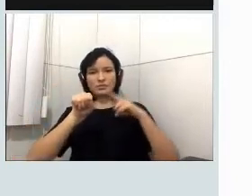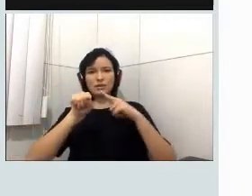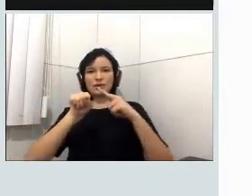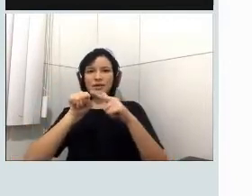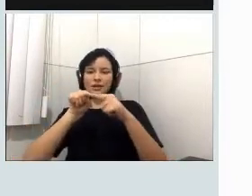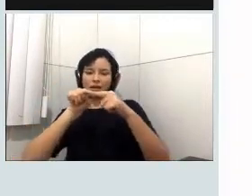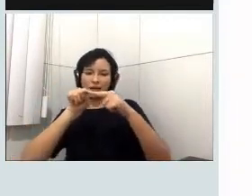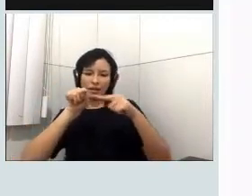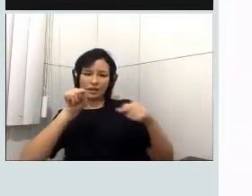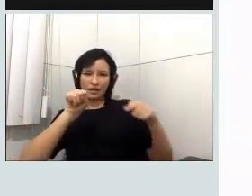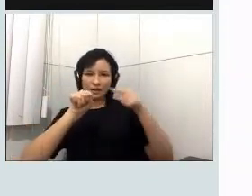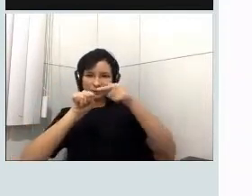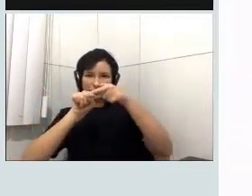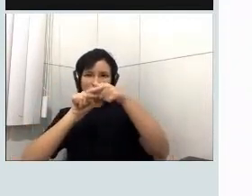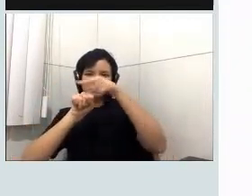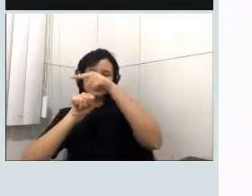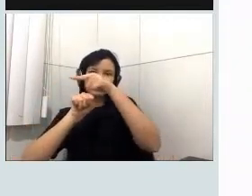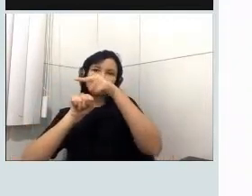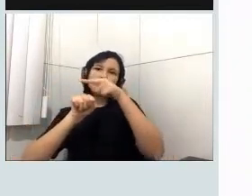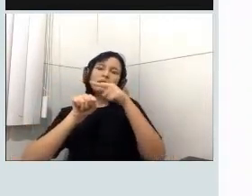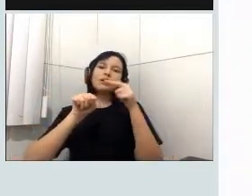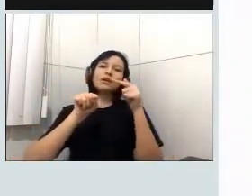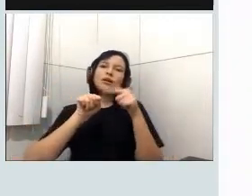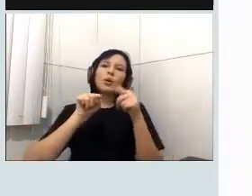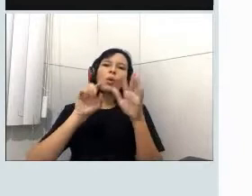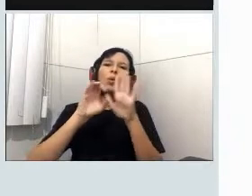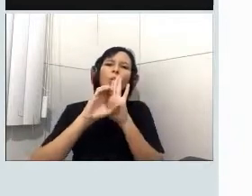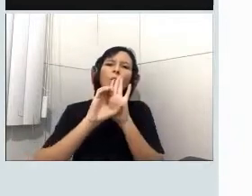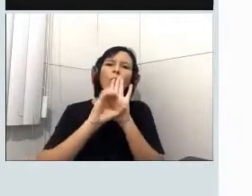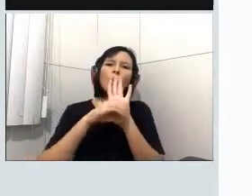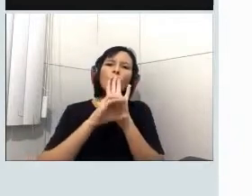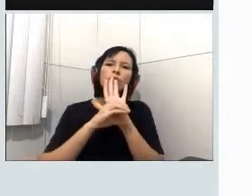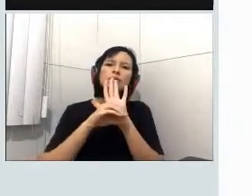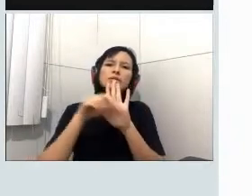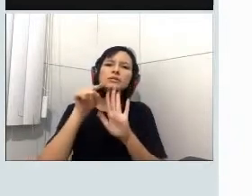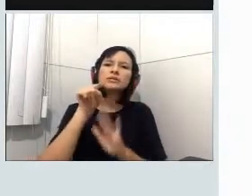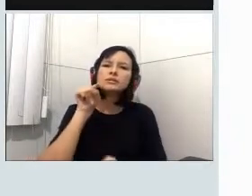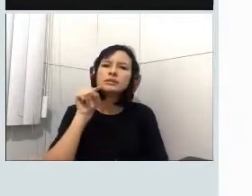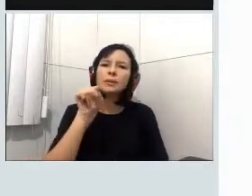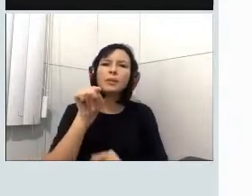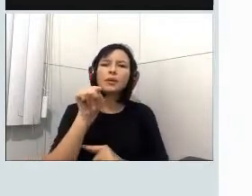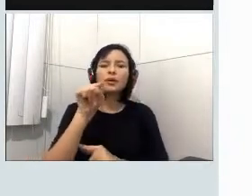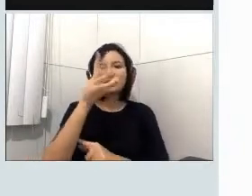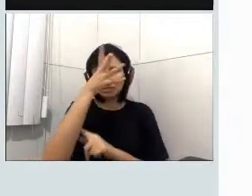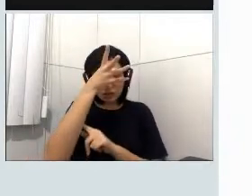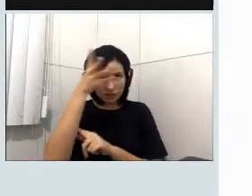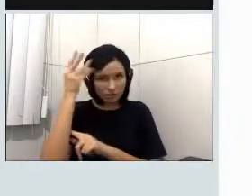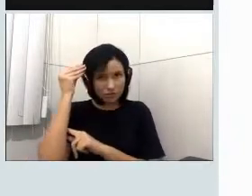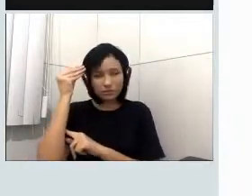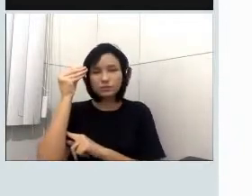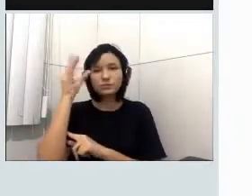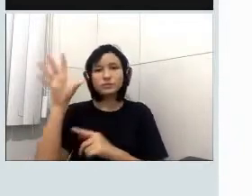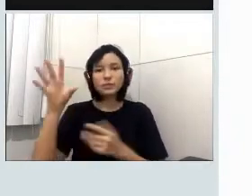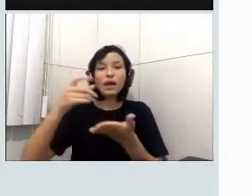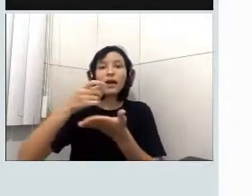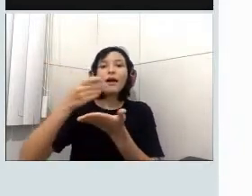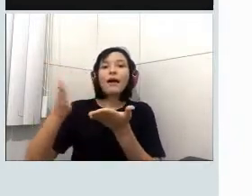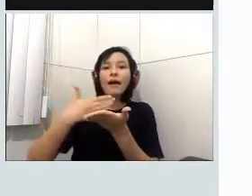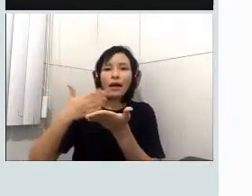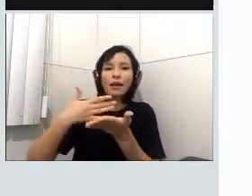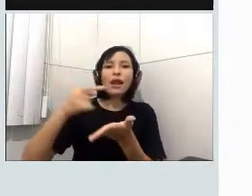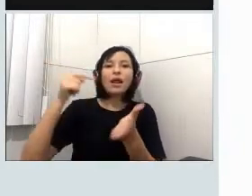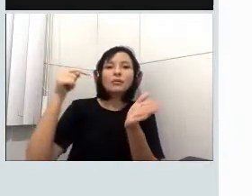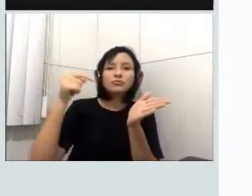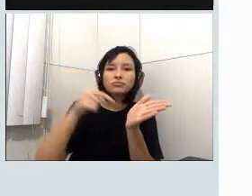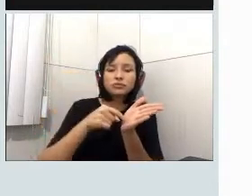ele. Então, esse é um conceito de ponto que vocês não podem esquecer. Anotem nos seus cadernos, na parte